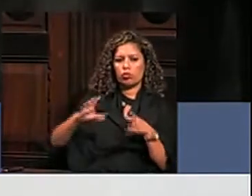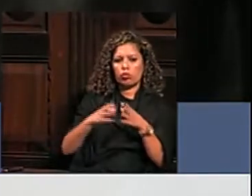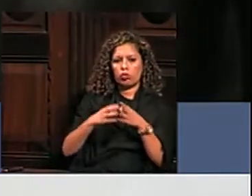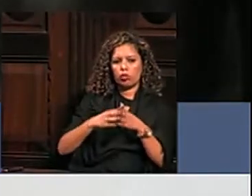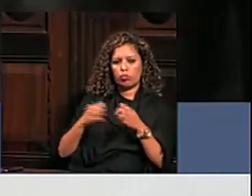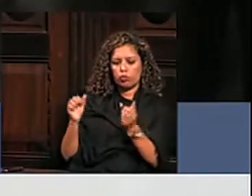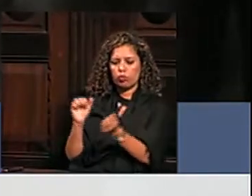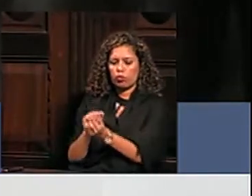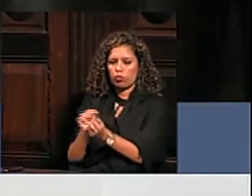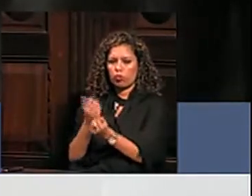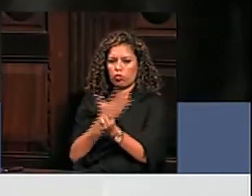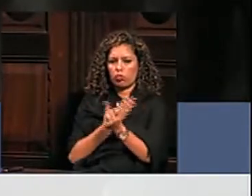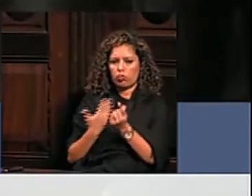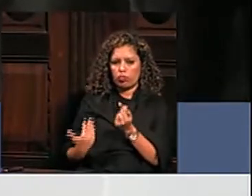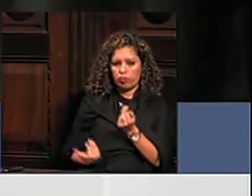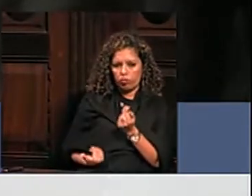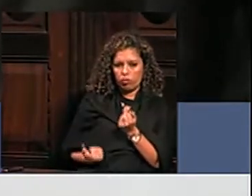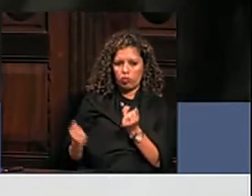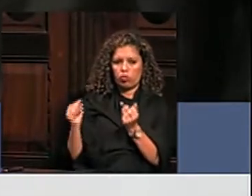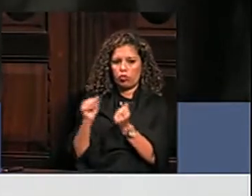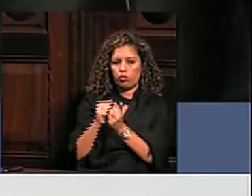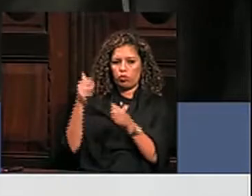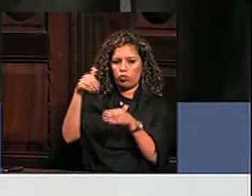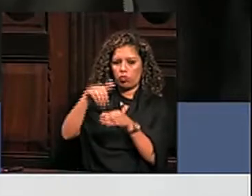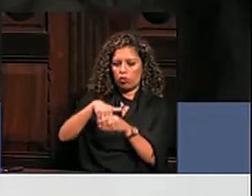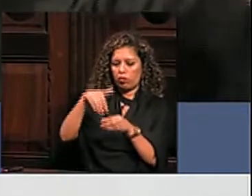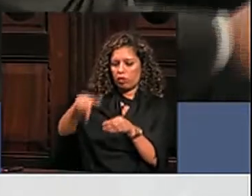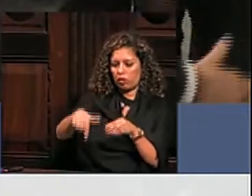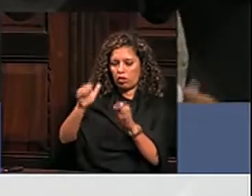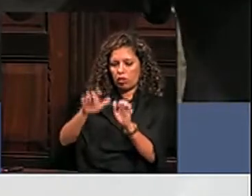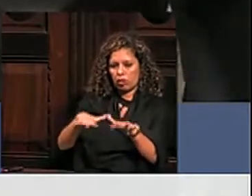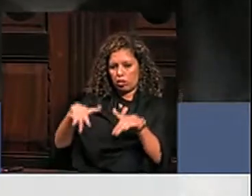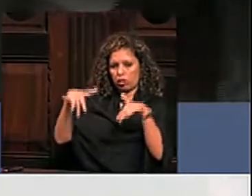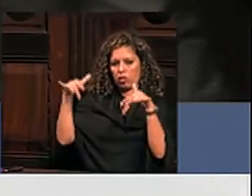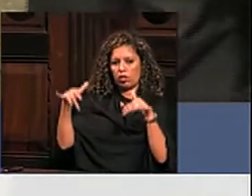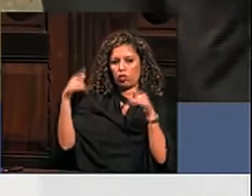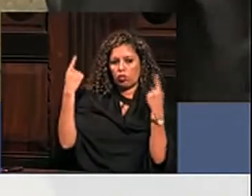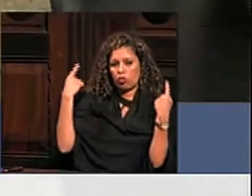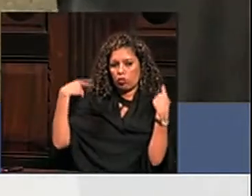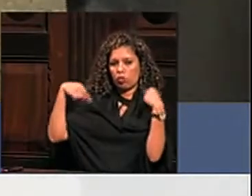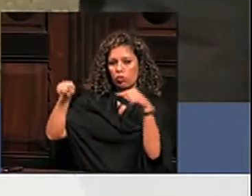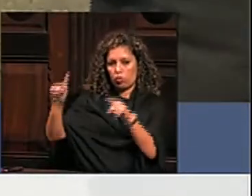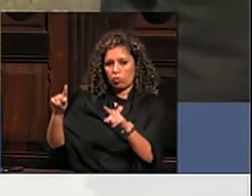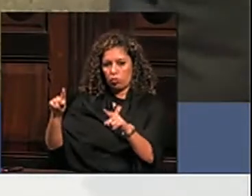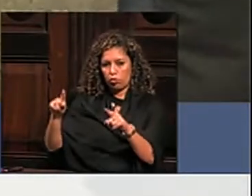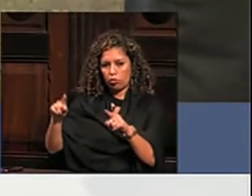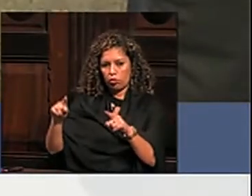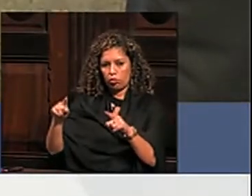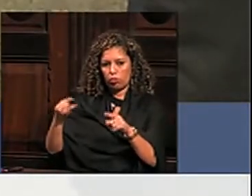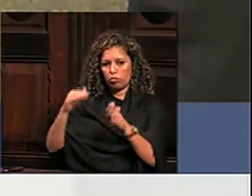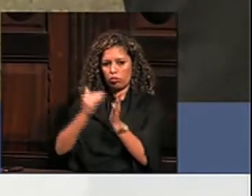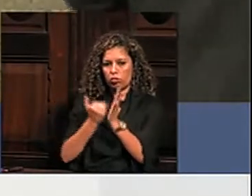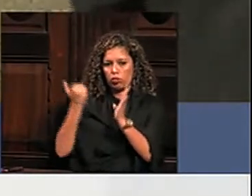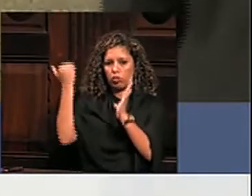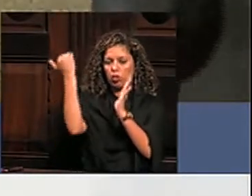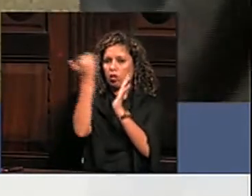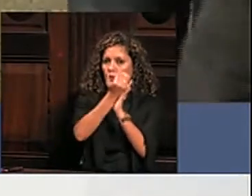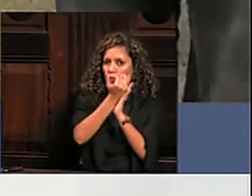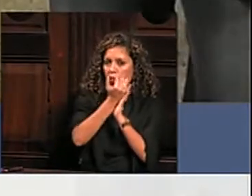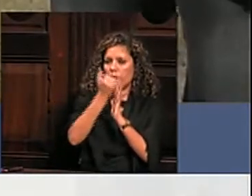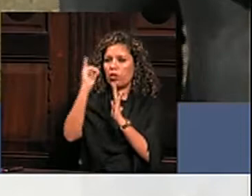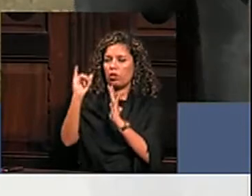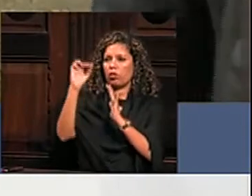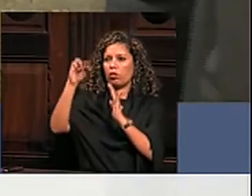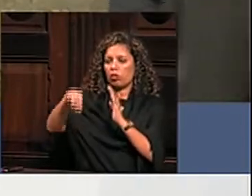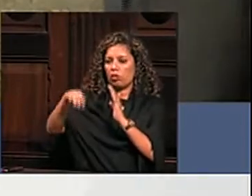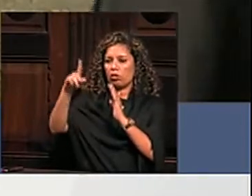em coerência com o voto que sempre tivemos nessa casa, contrário ao aumento de qualquer alíquota de imposto e à